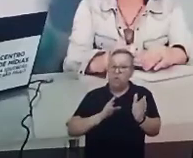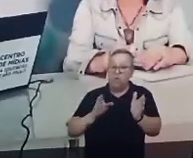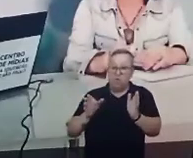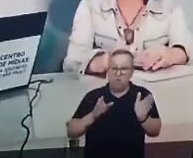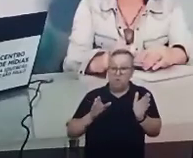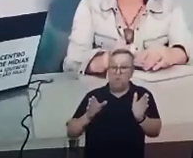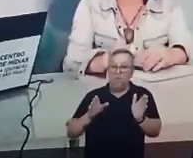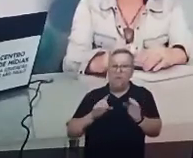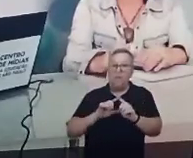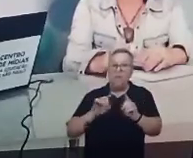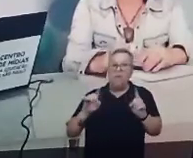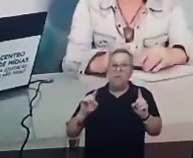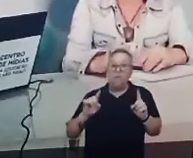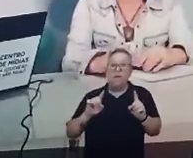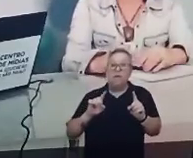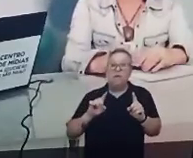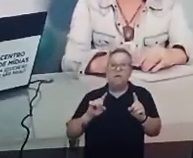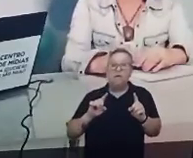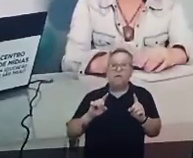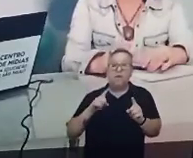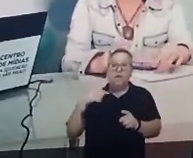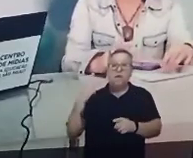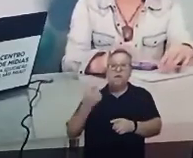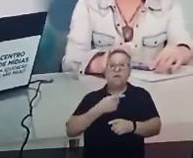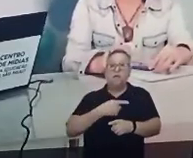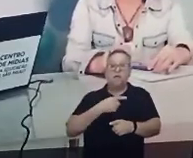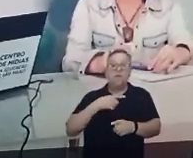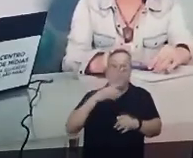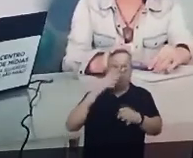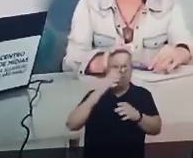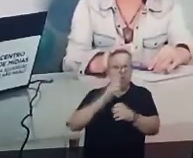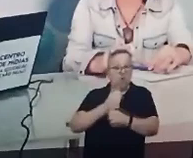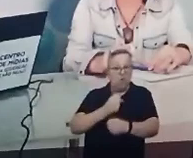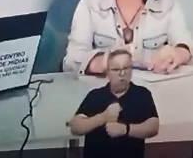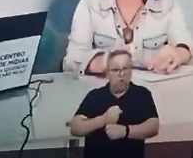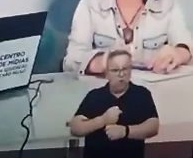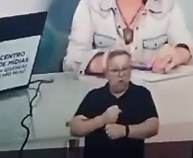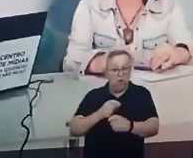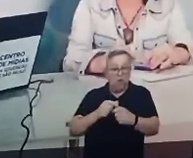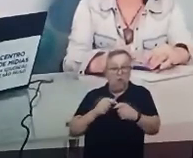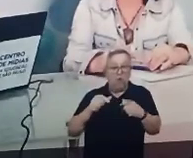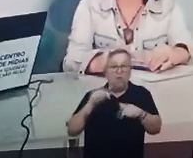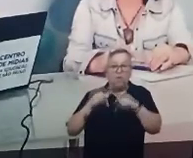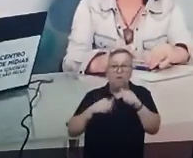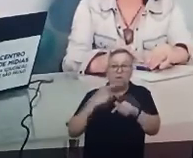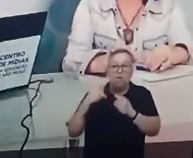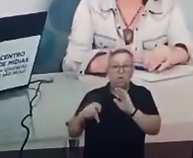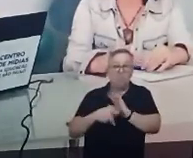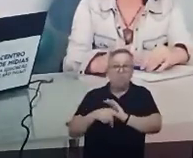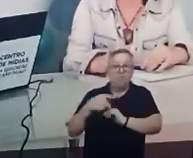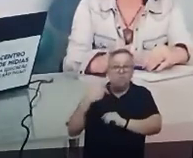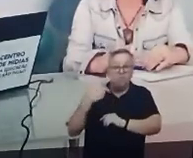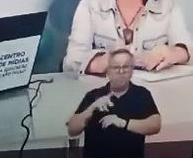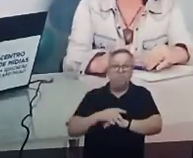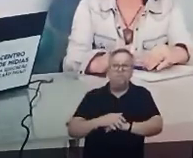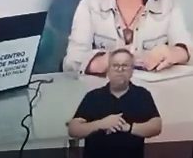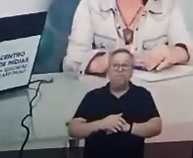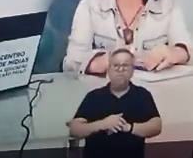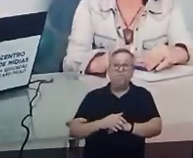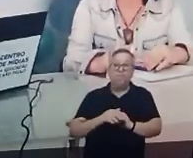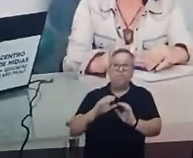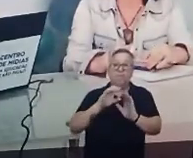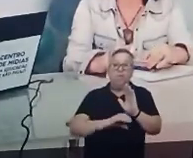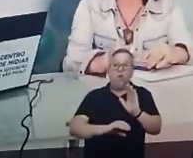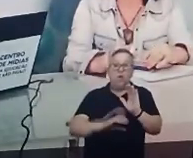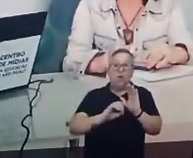campos. Por esse motivo, a gente soma o campo de atuação deles, tá bom? Então, categoria